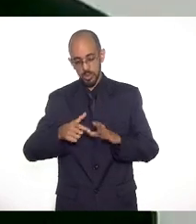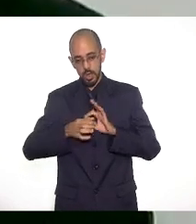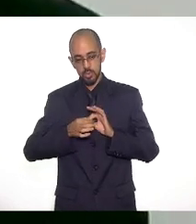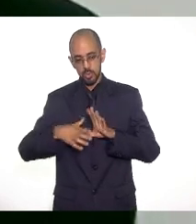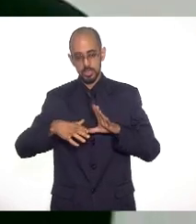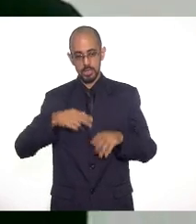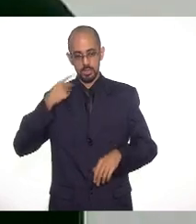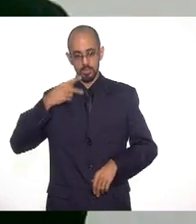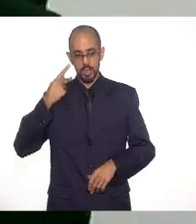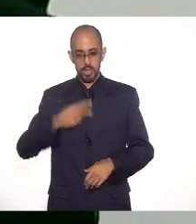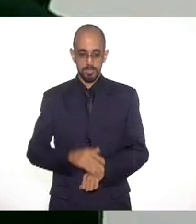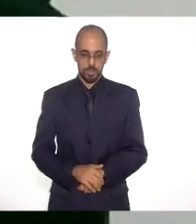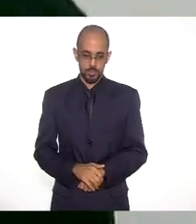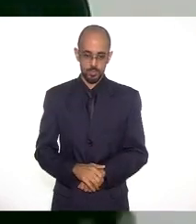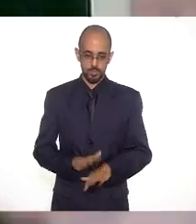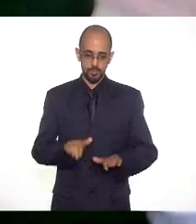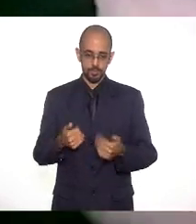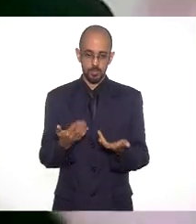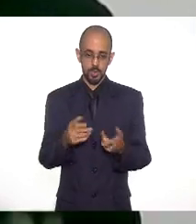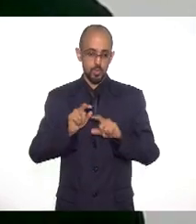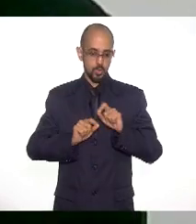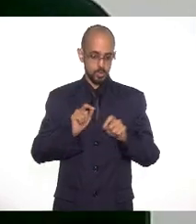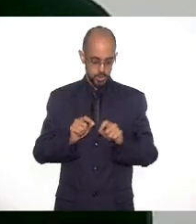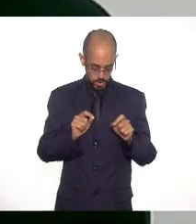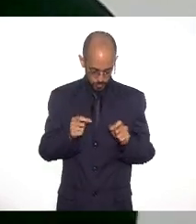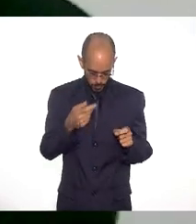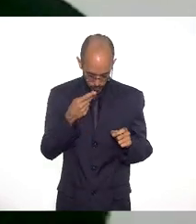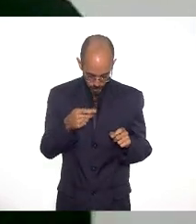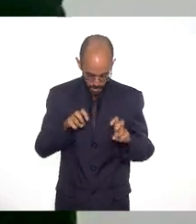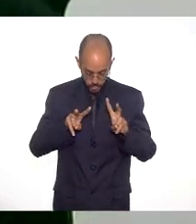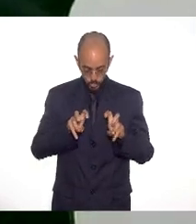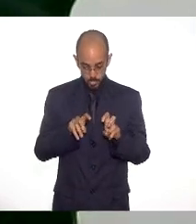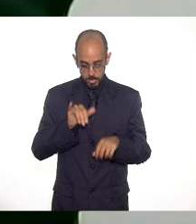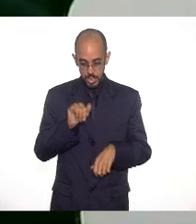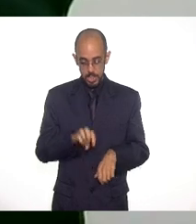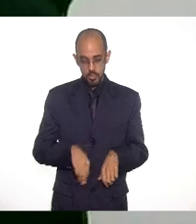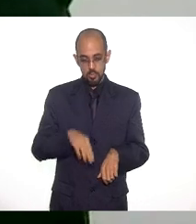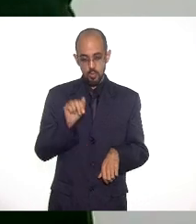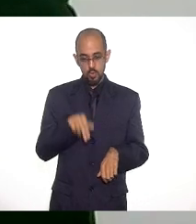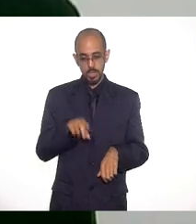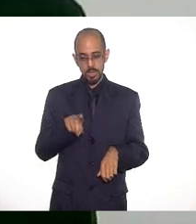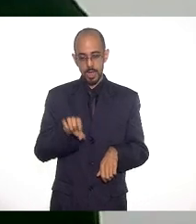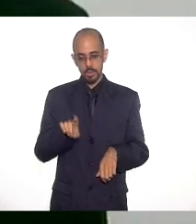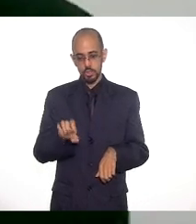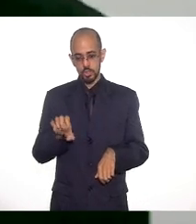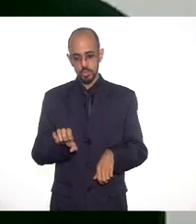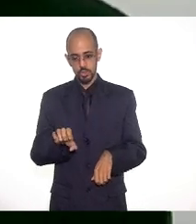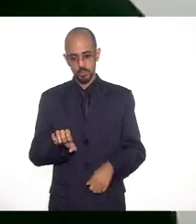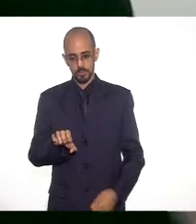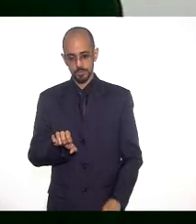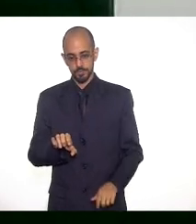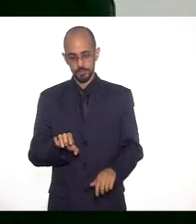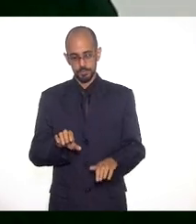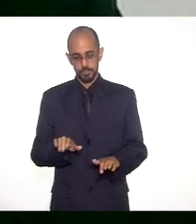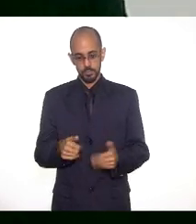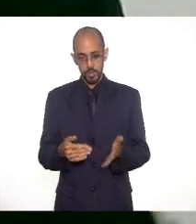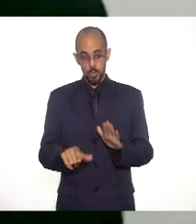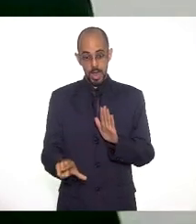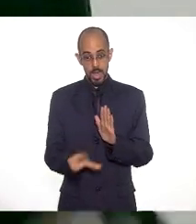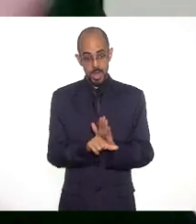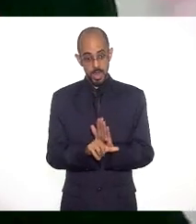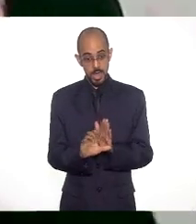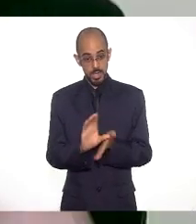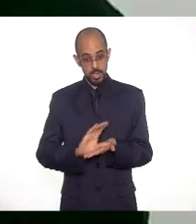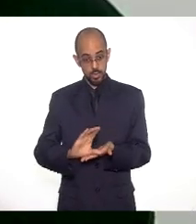Então, nesse ponto, eu queria me ater à questão da imunidade. Esse é o primeiro ponto. A lei constitucional, que é a lei maior,